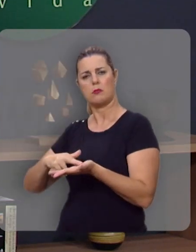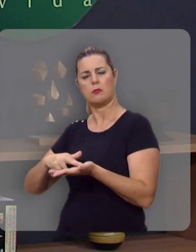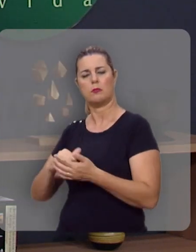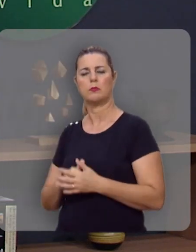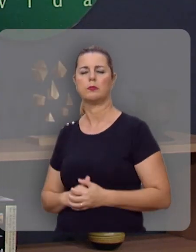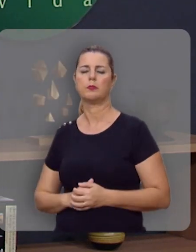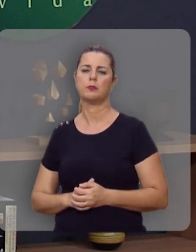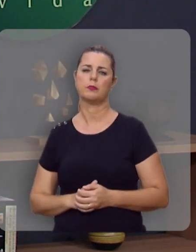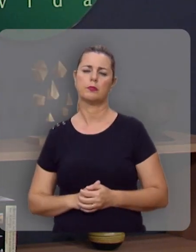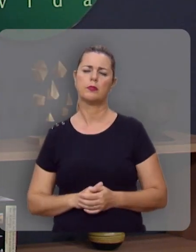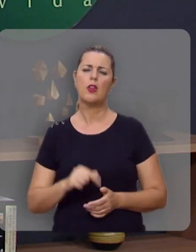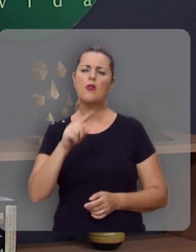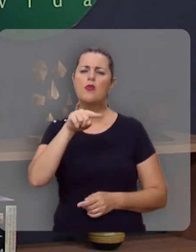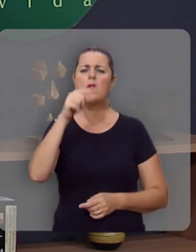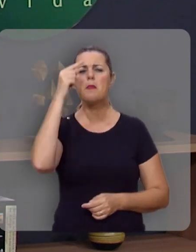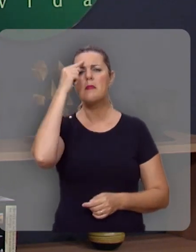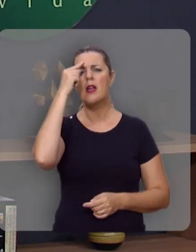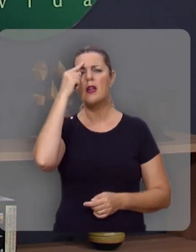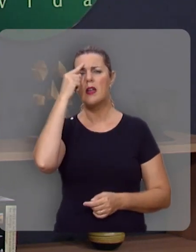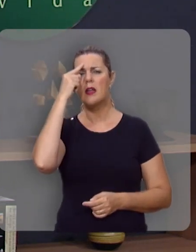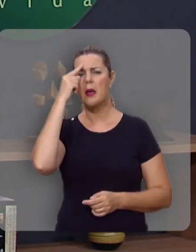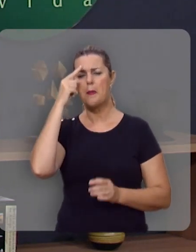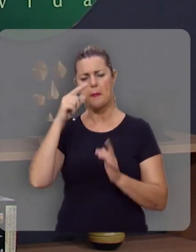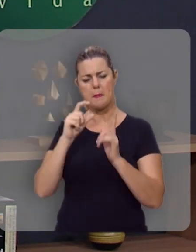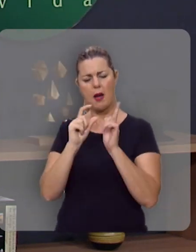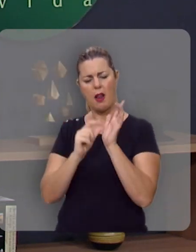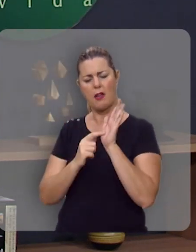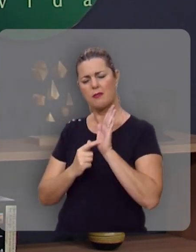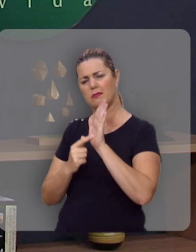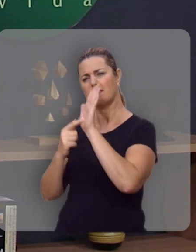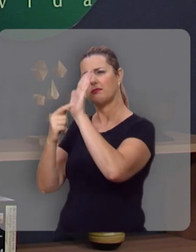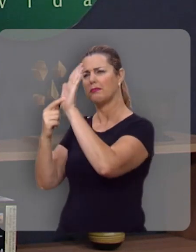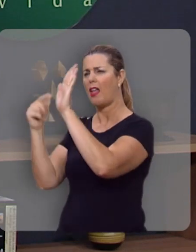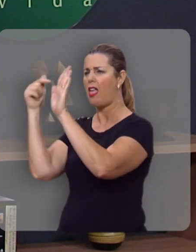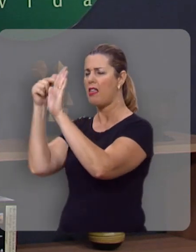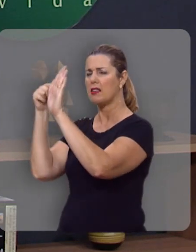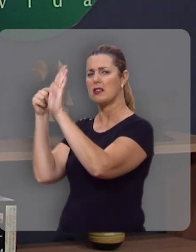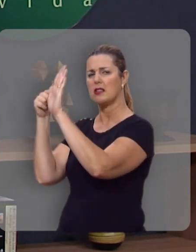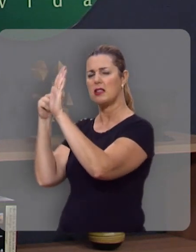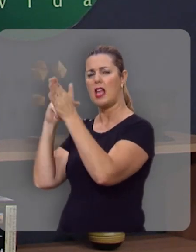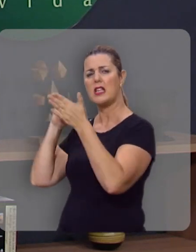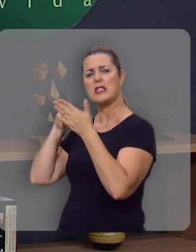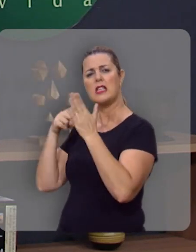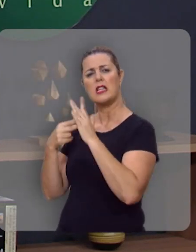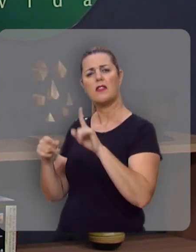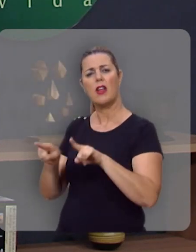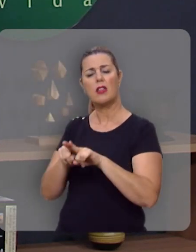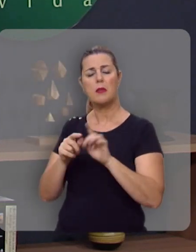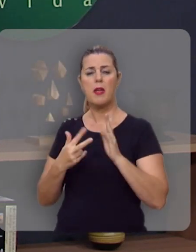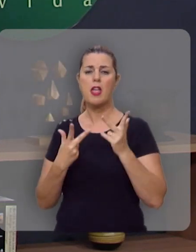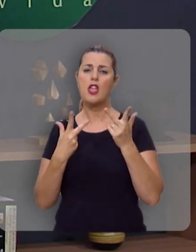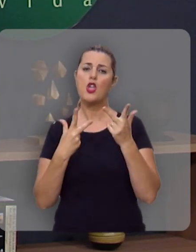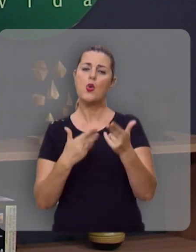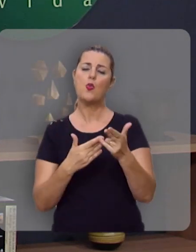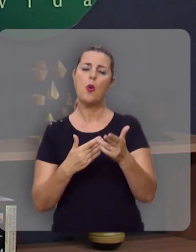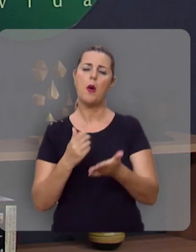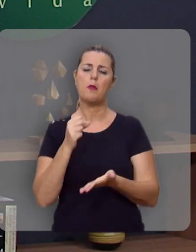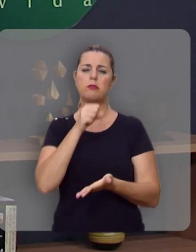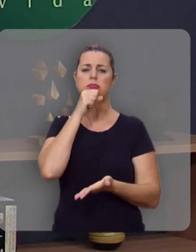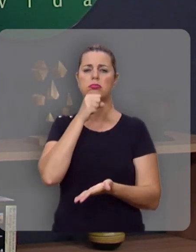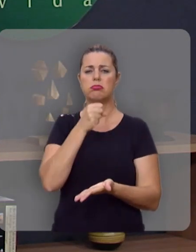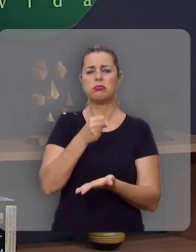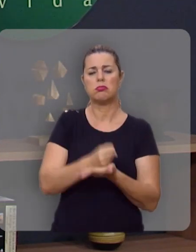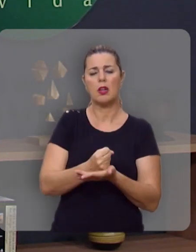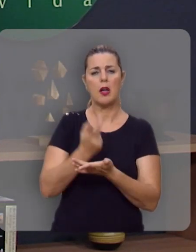racional. Note você que esta palavra apresentar era a mesma palavra usada lá no Antigo